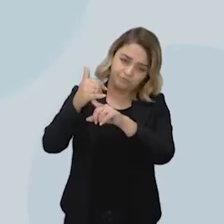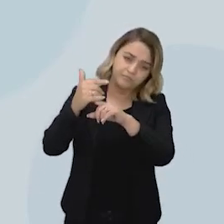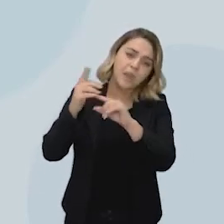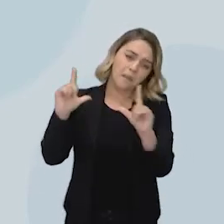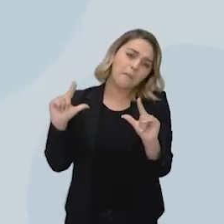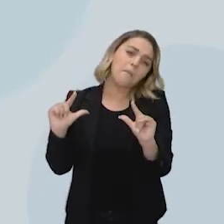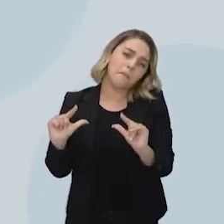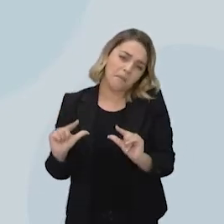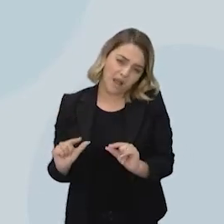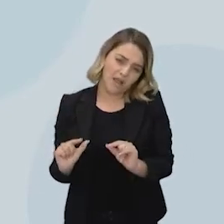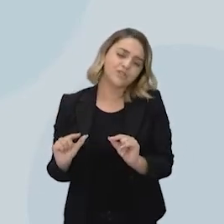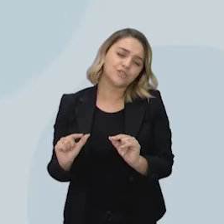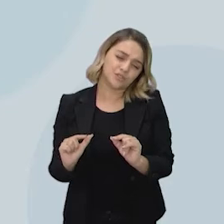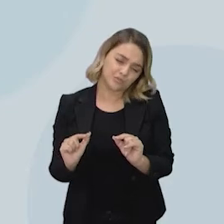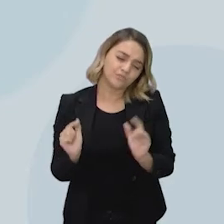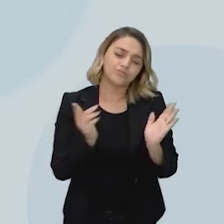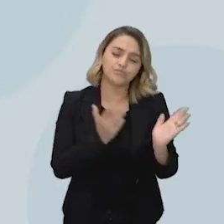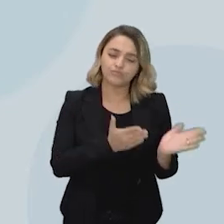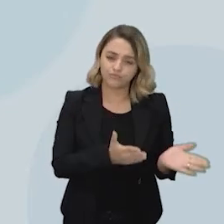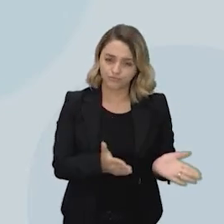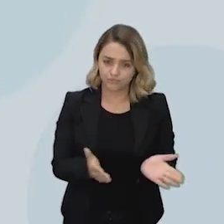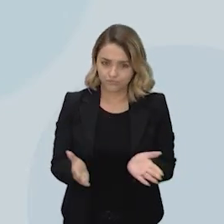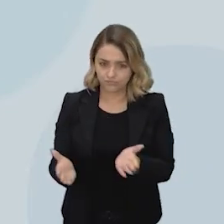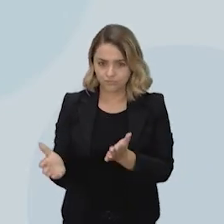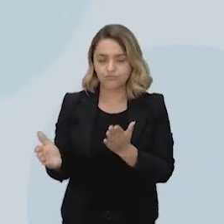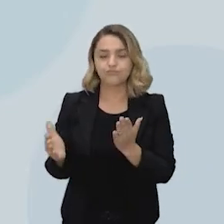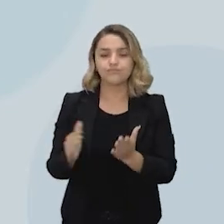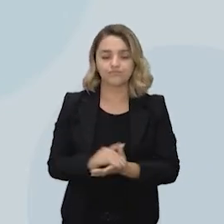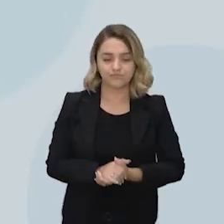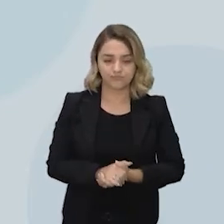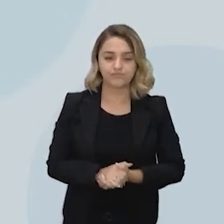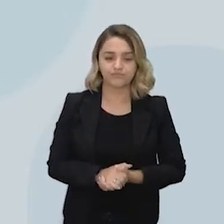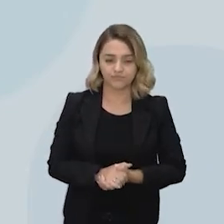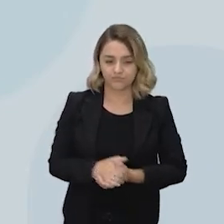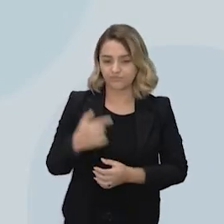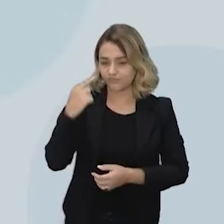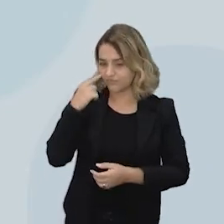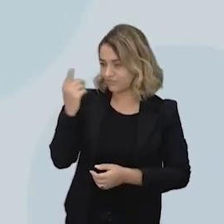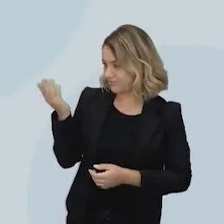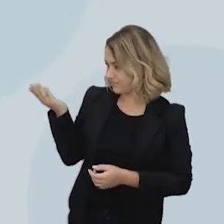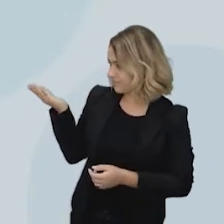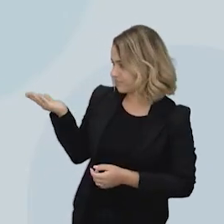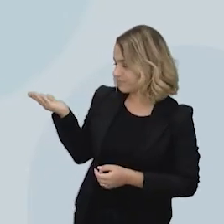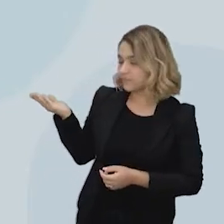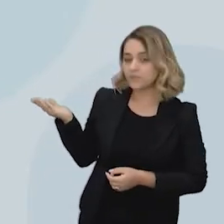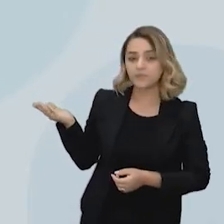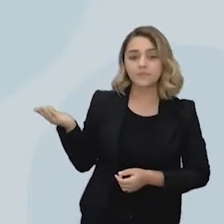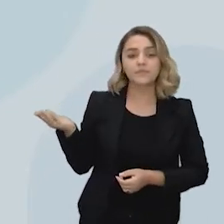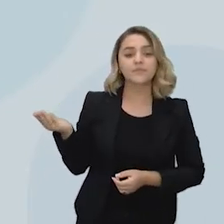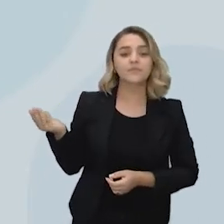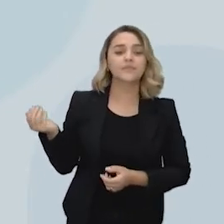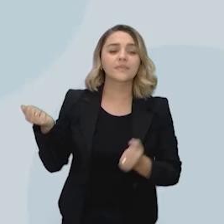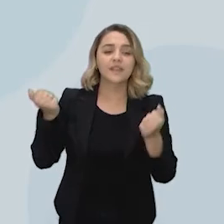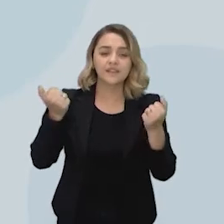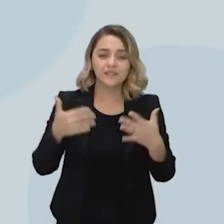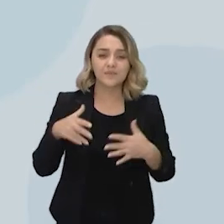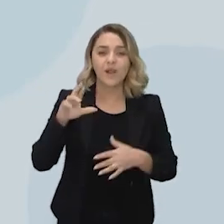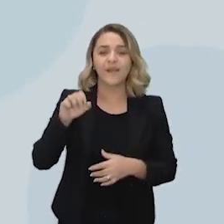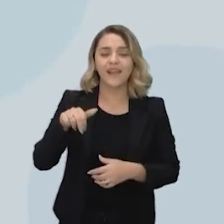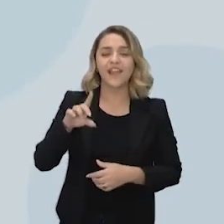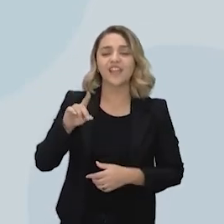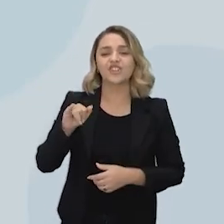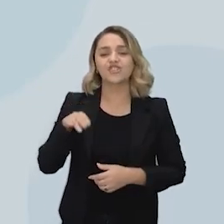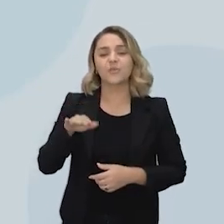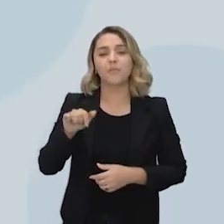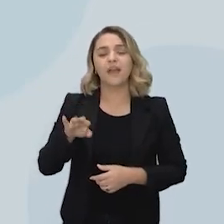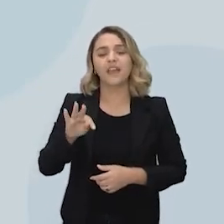nesse processo, né? Que tá até ali, ó, a parte de rendimento, né? Aqui vocês veem